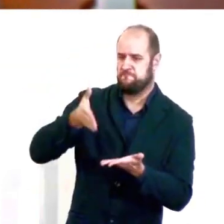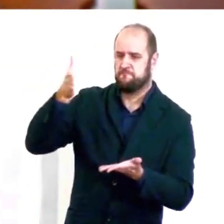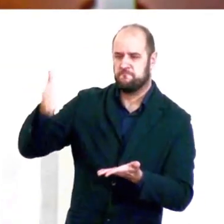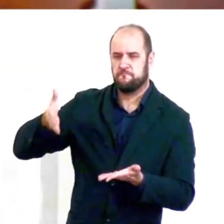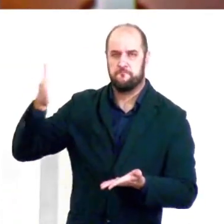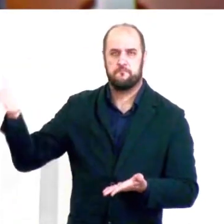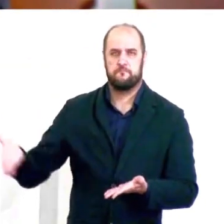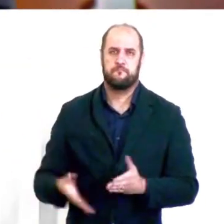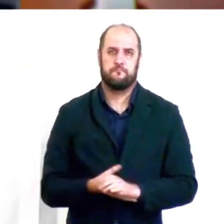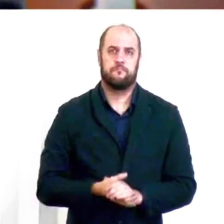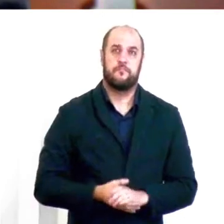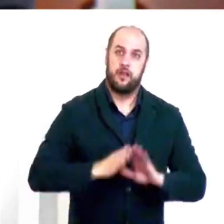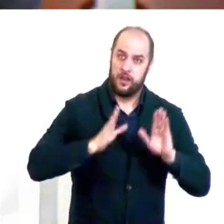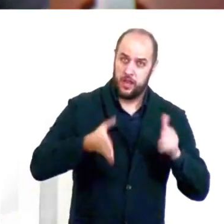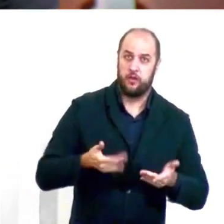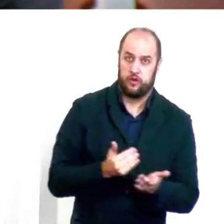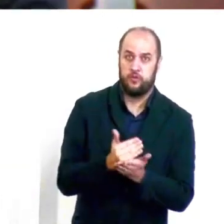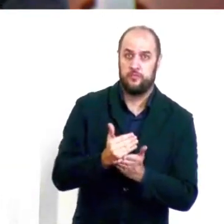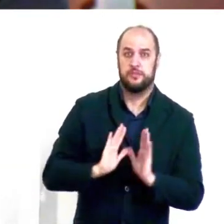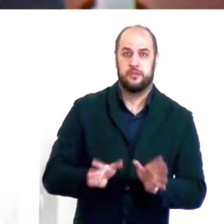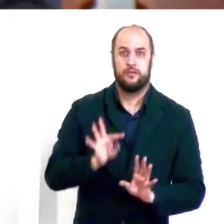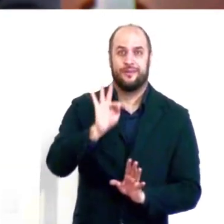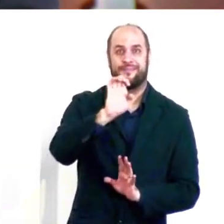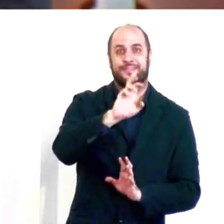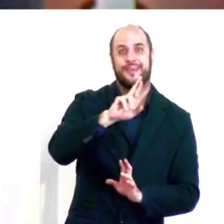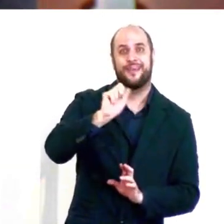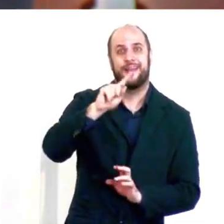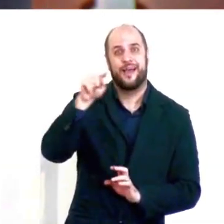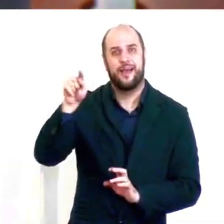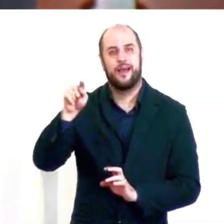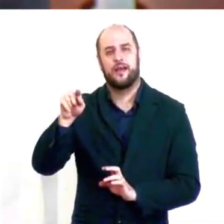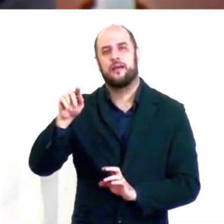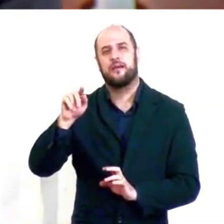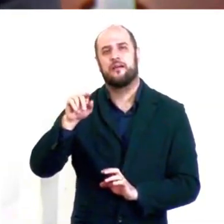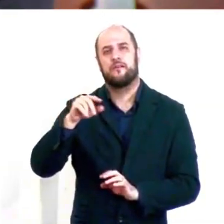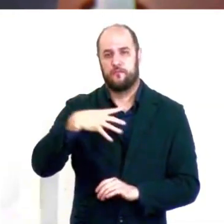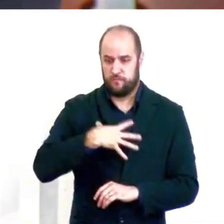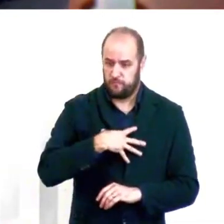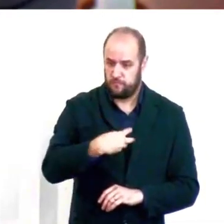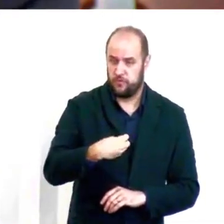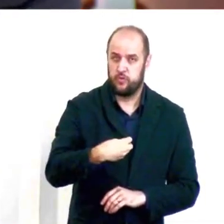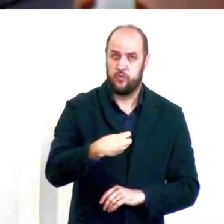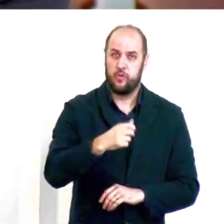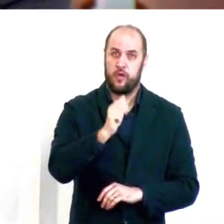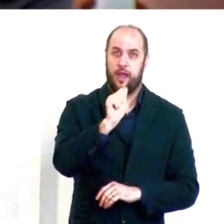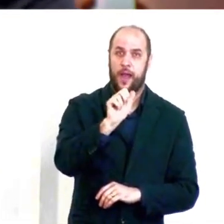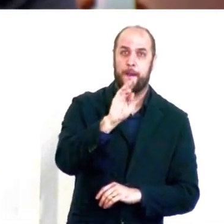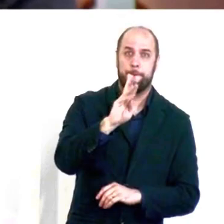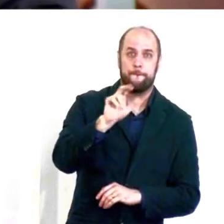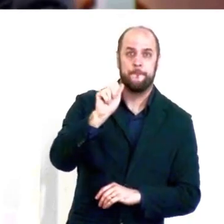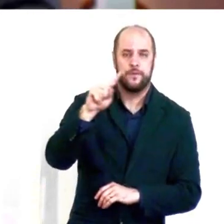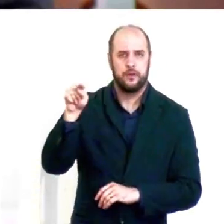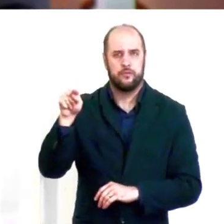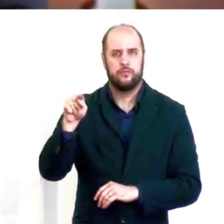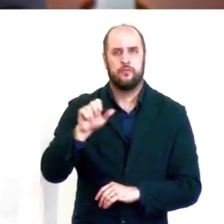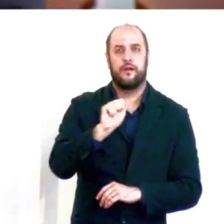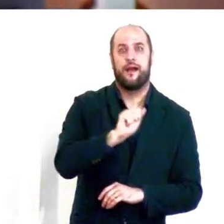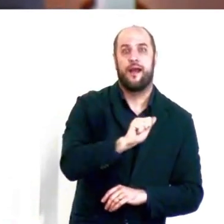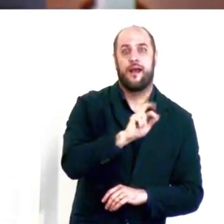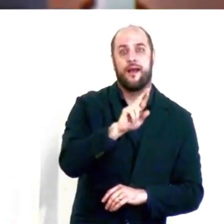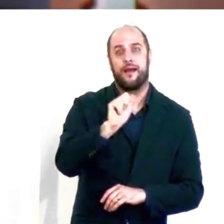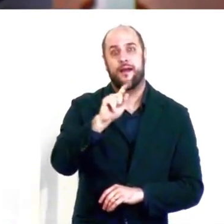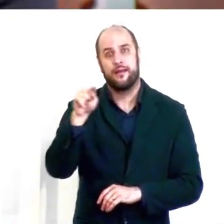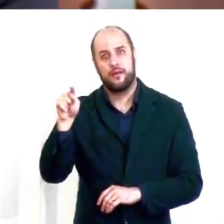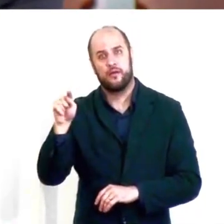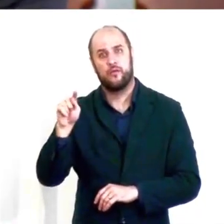Terá. Terá gerou a Abrão, a Naor e a Arão. E Arão gerou